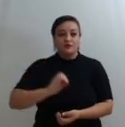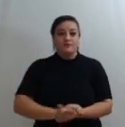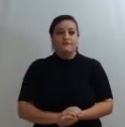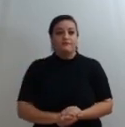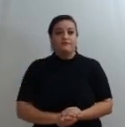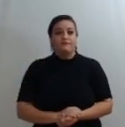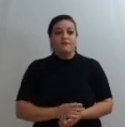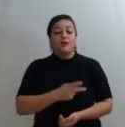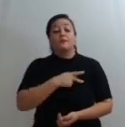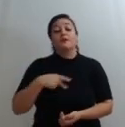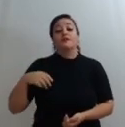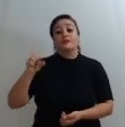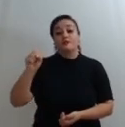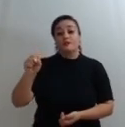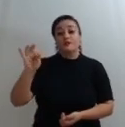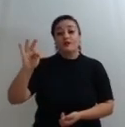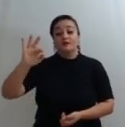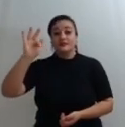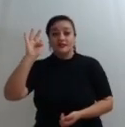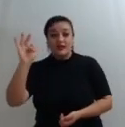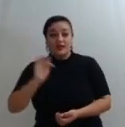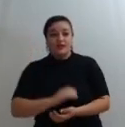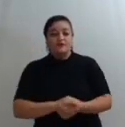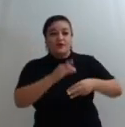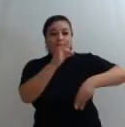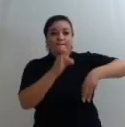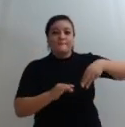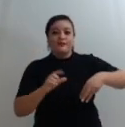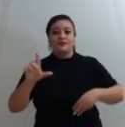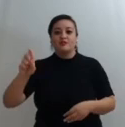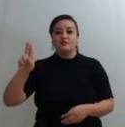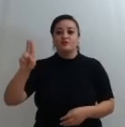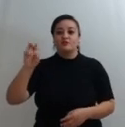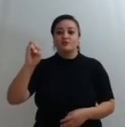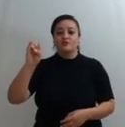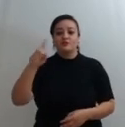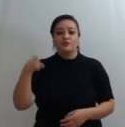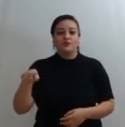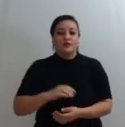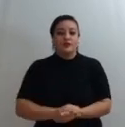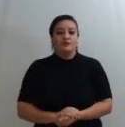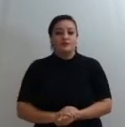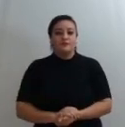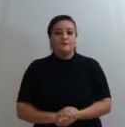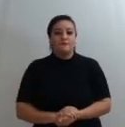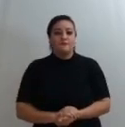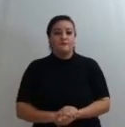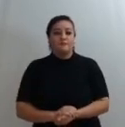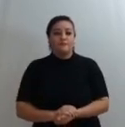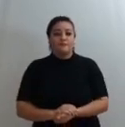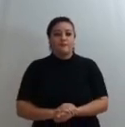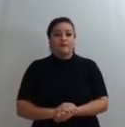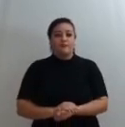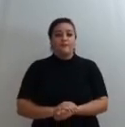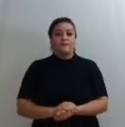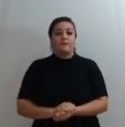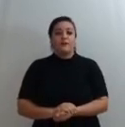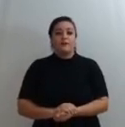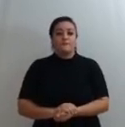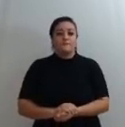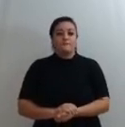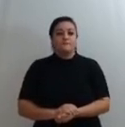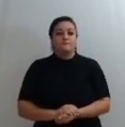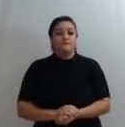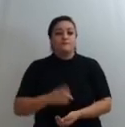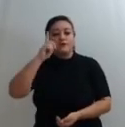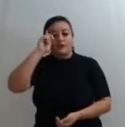presidente do Supremo Tribunal Federal, ministro Luiz Fux, mandou instaurar um procedimento para apurar e